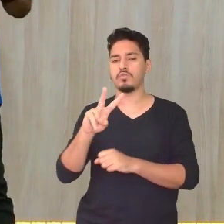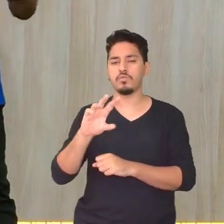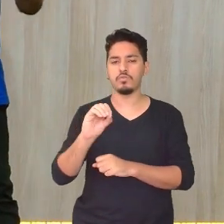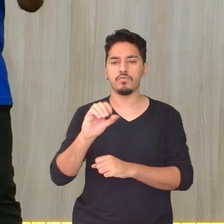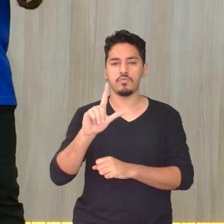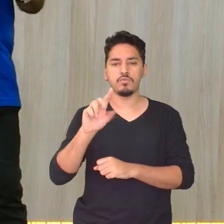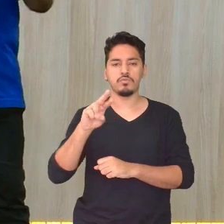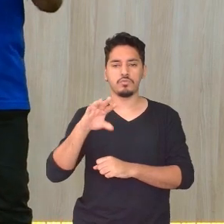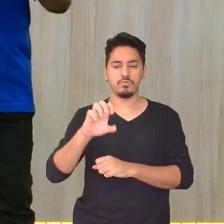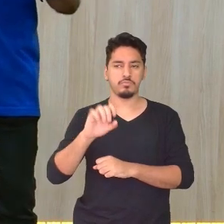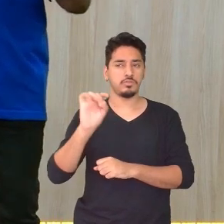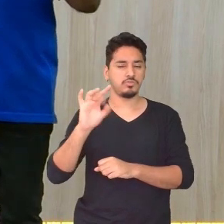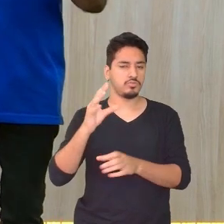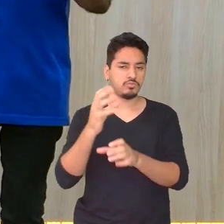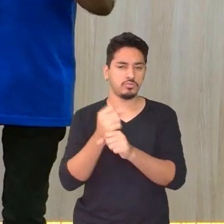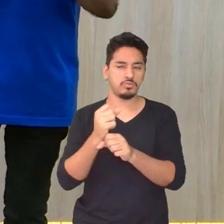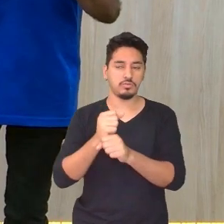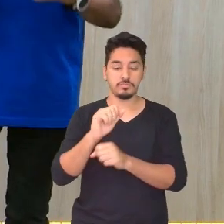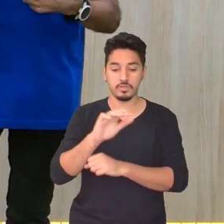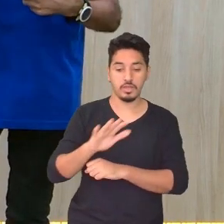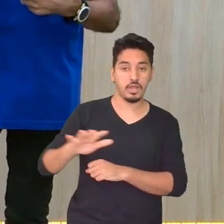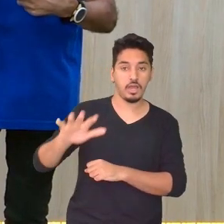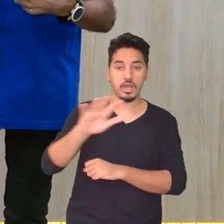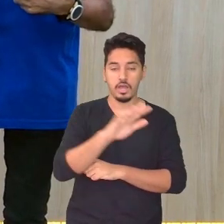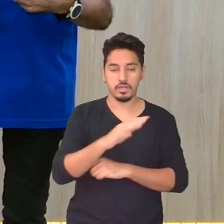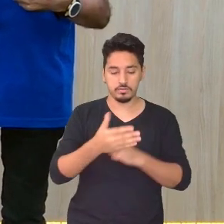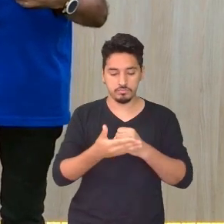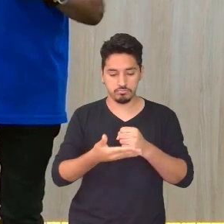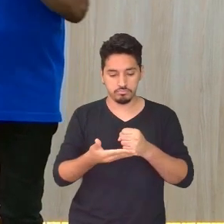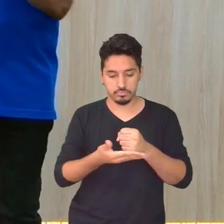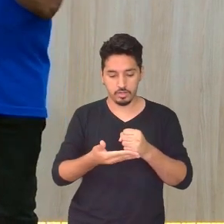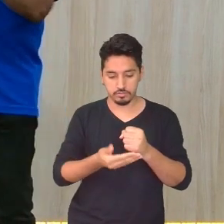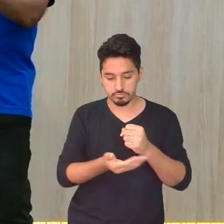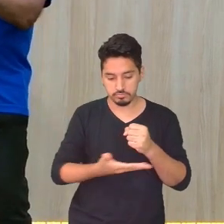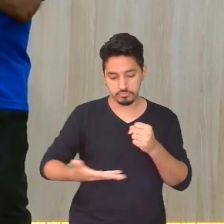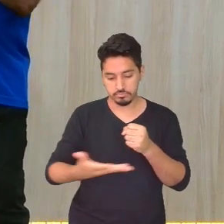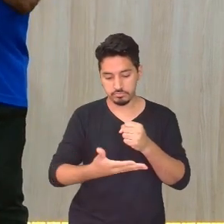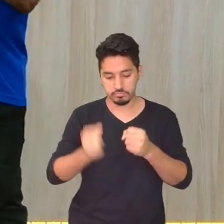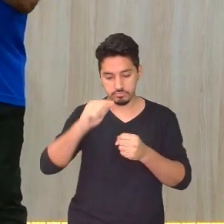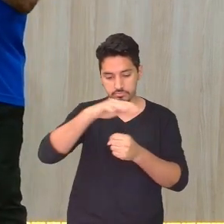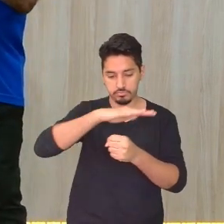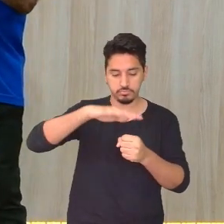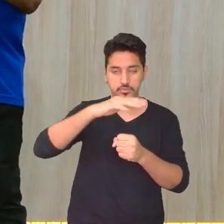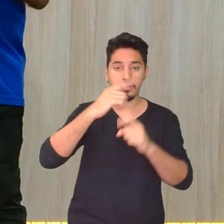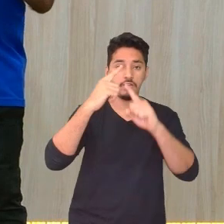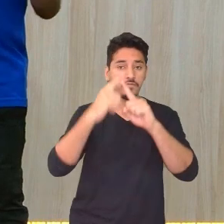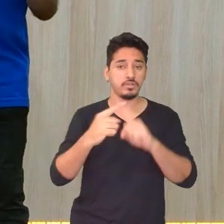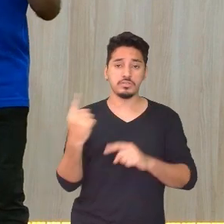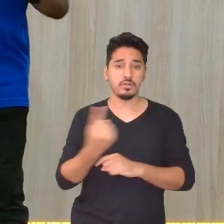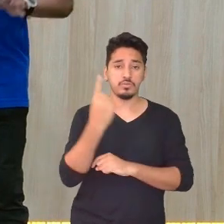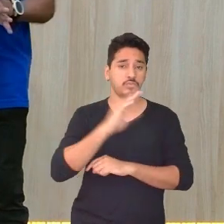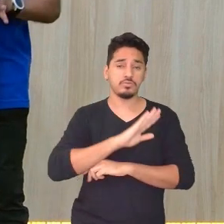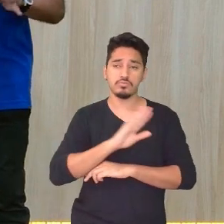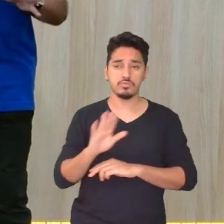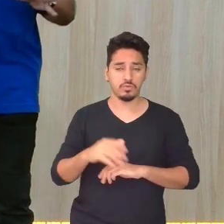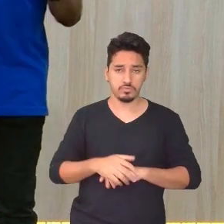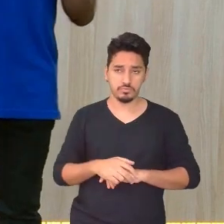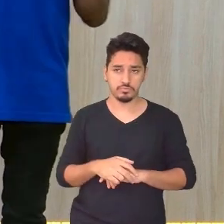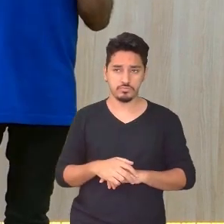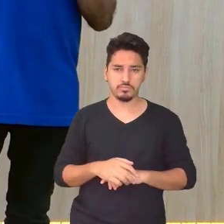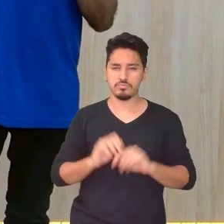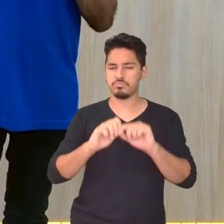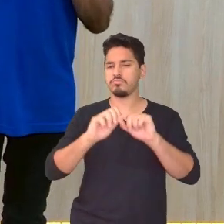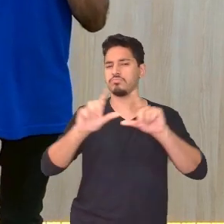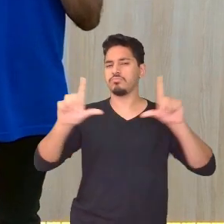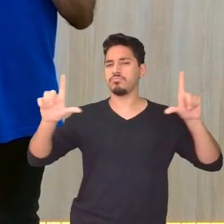eu preciso apenas calcular a área da base, e aí o resultado multiplicar pela altura. Só isso. E aí, dá um zoom aí